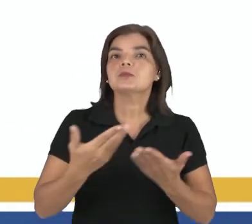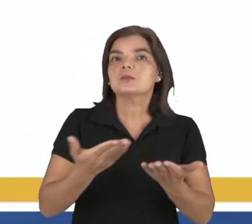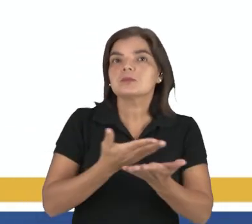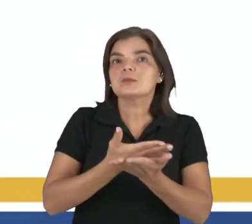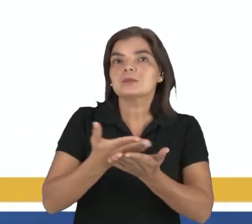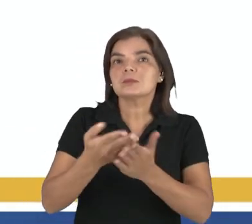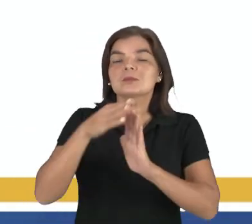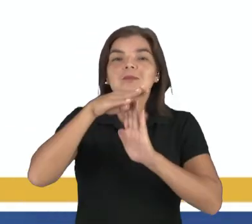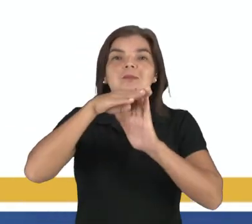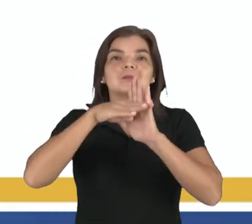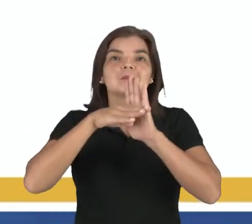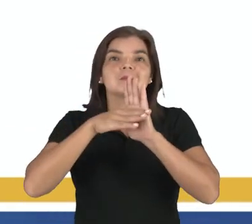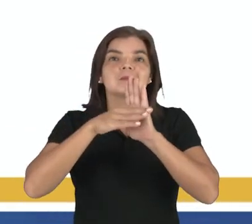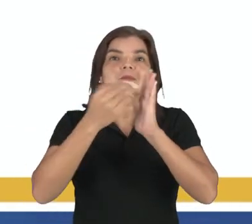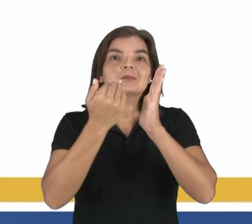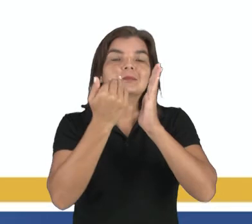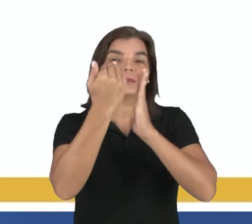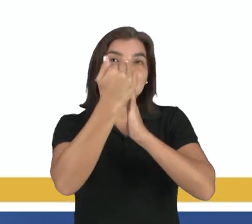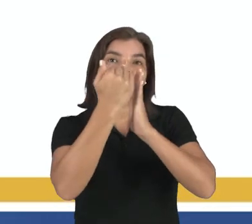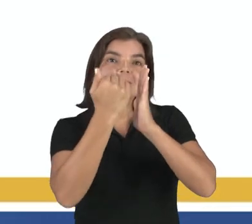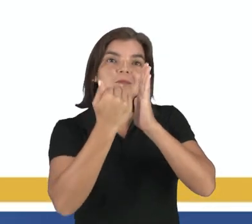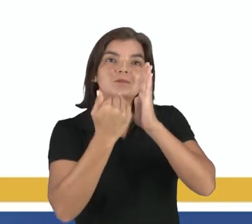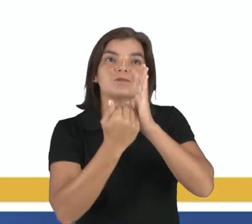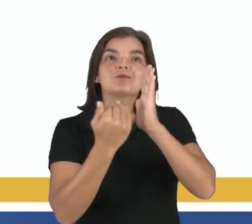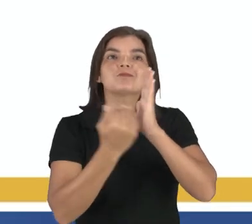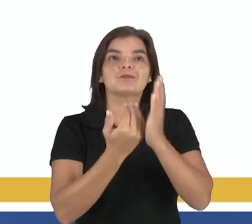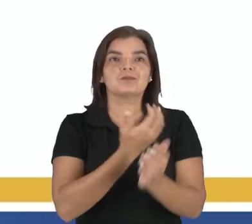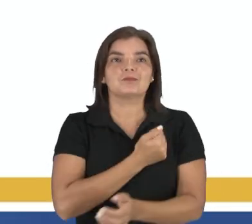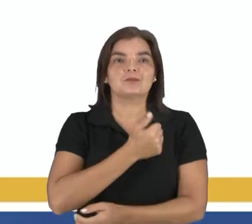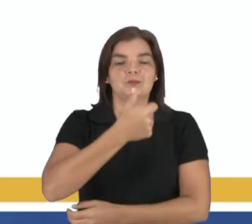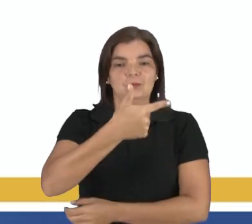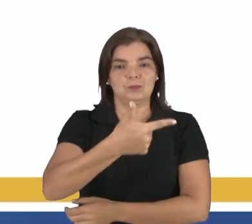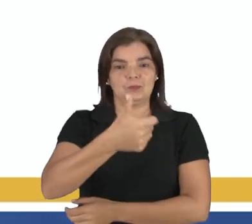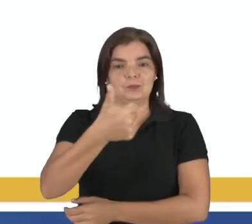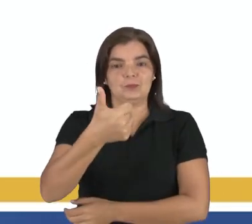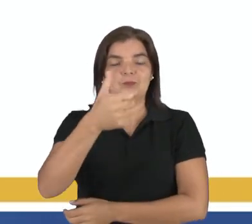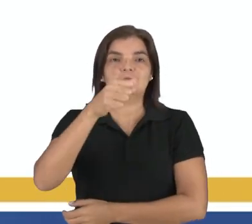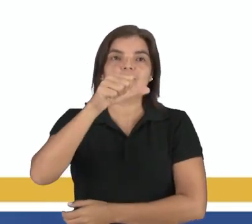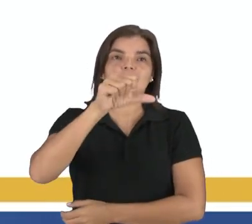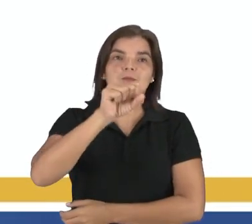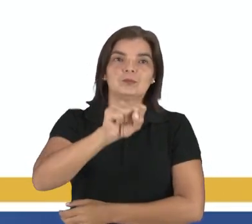quando começará a decrescer, atingindo o valor de